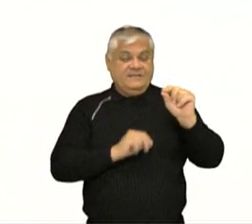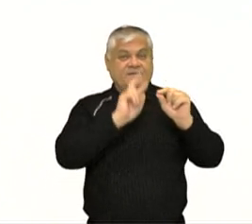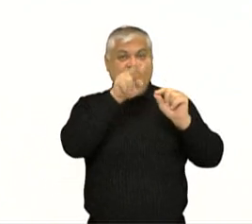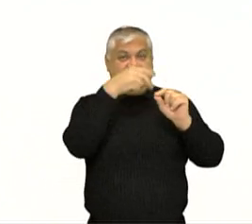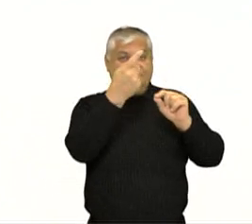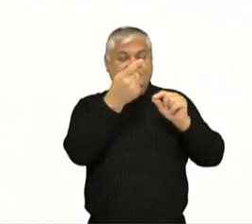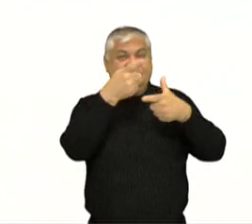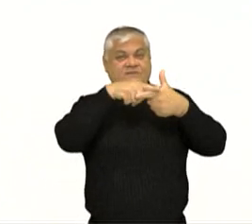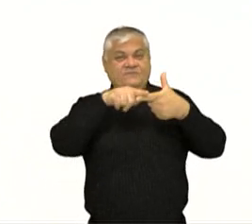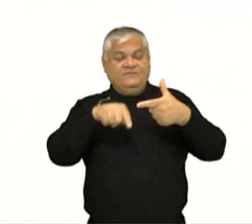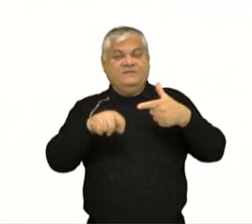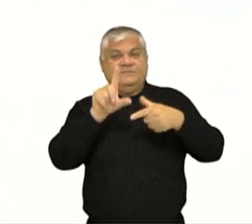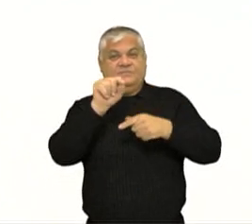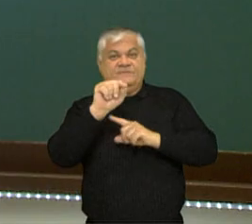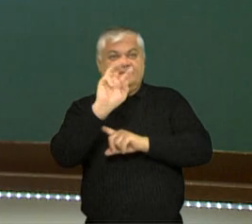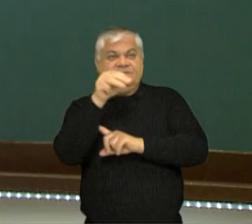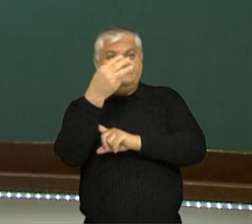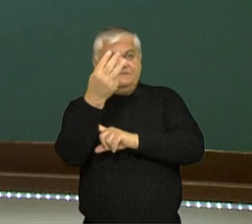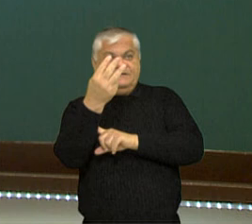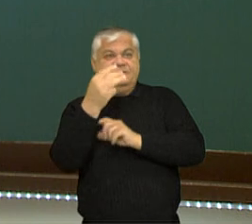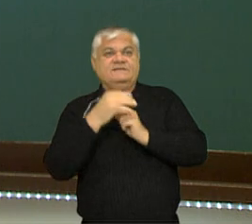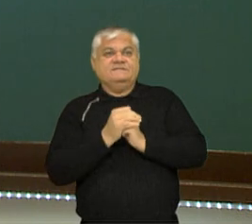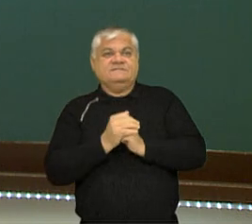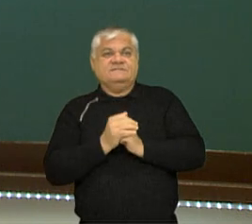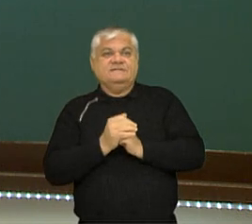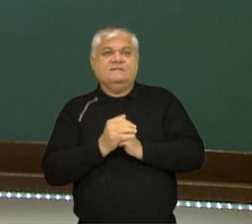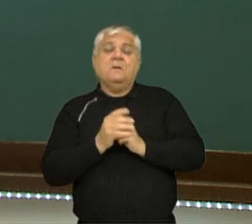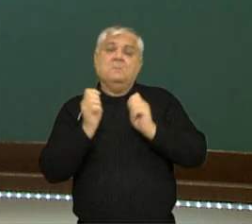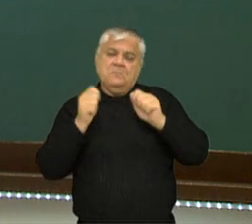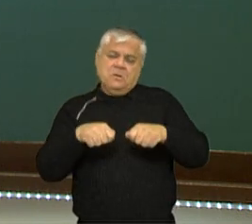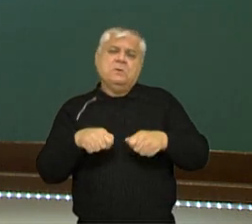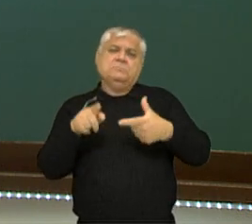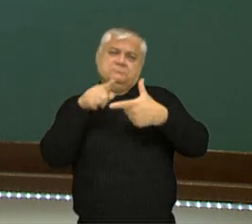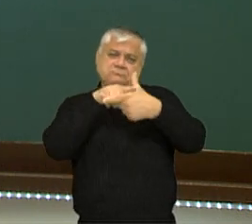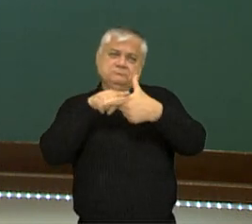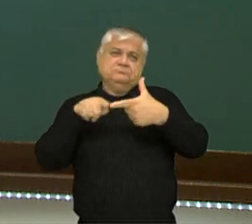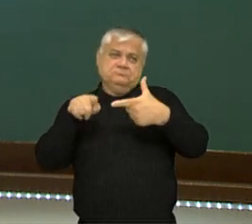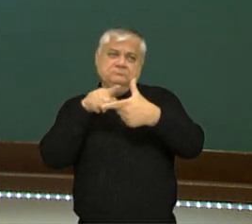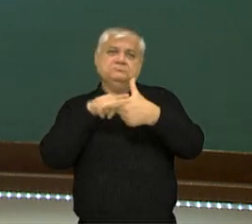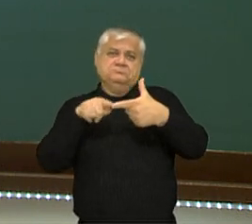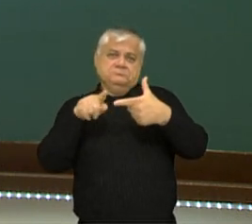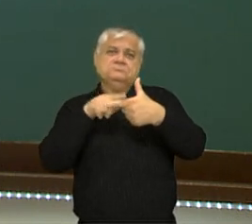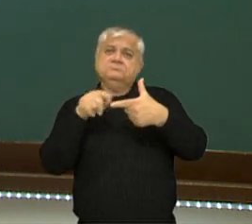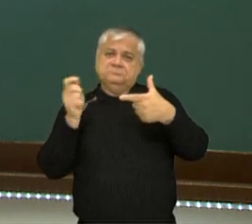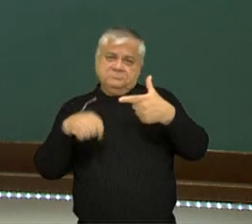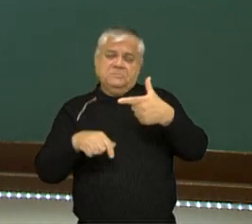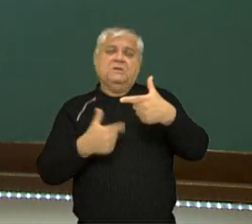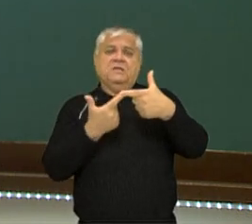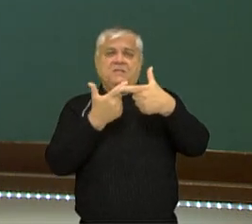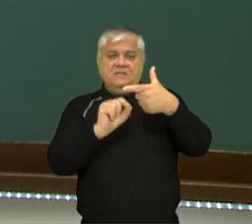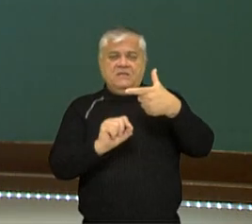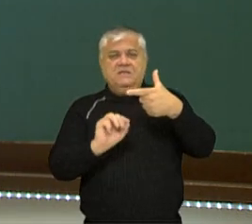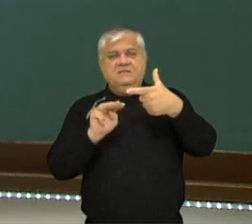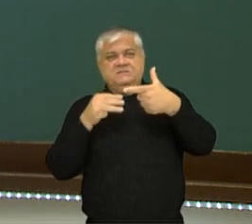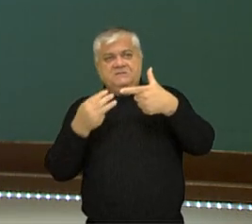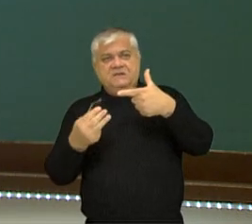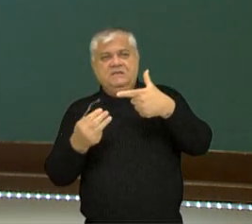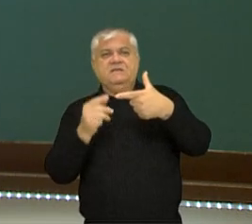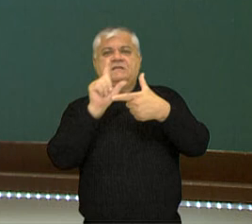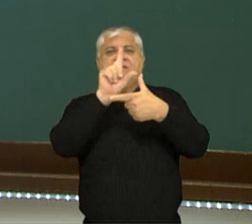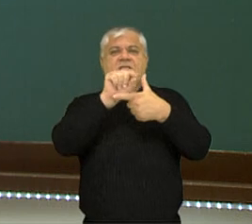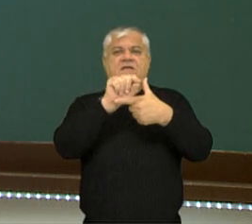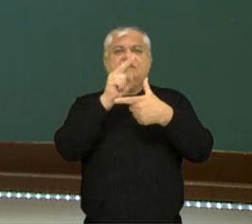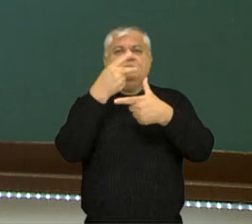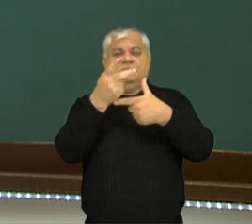dividido por 10 à terceira. Eu posso escrever a divisão nesse formato, utilizando o símbolo de